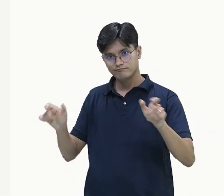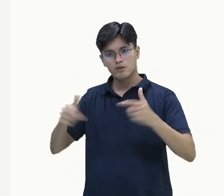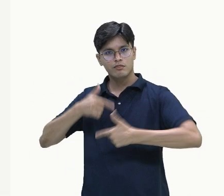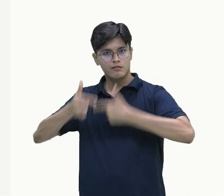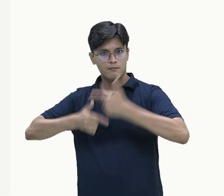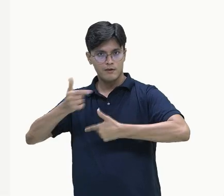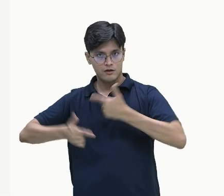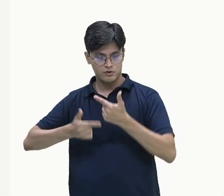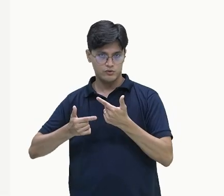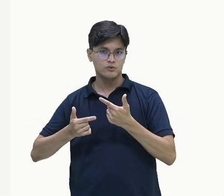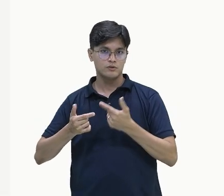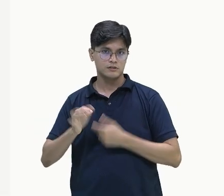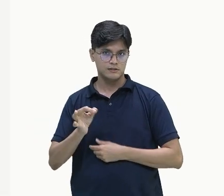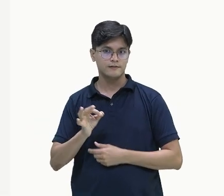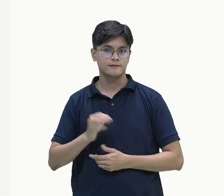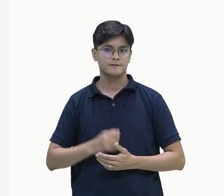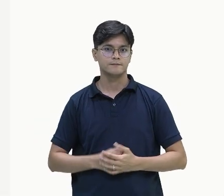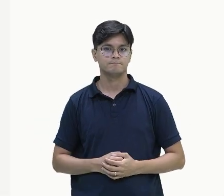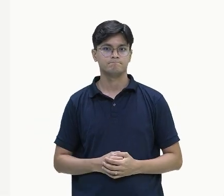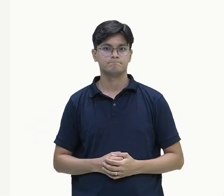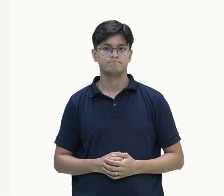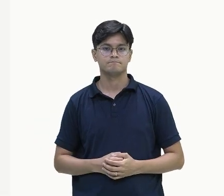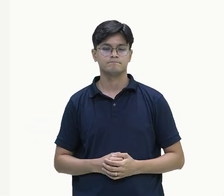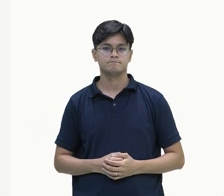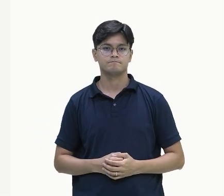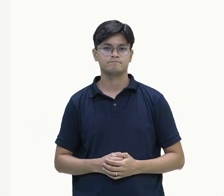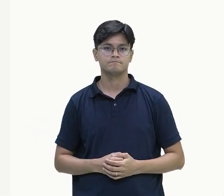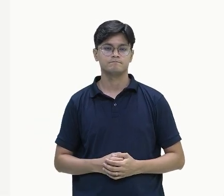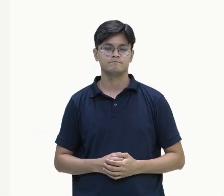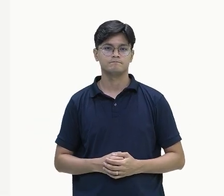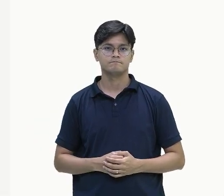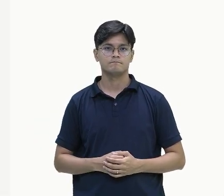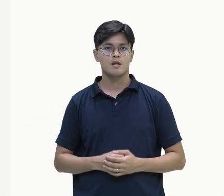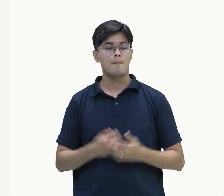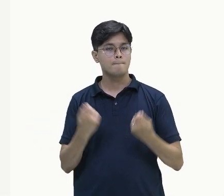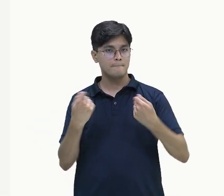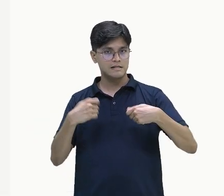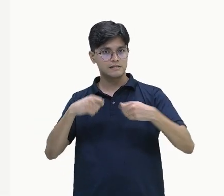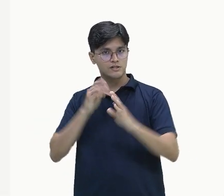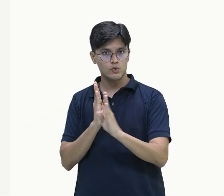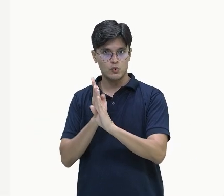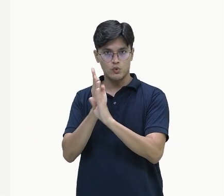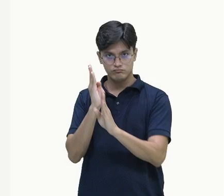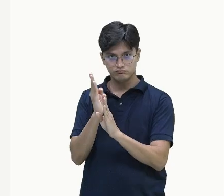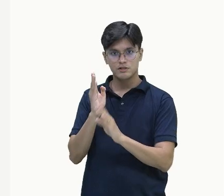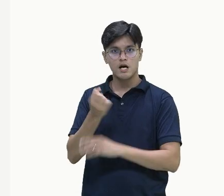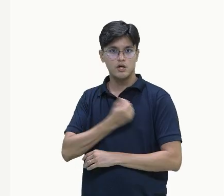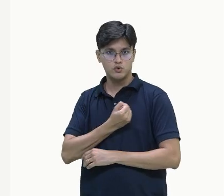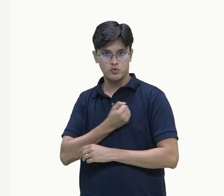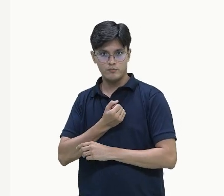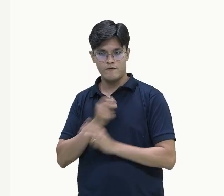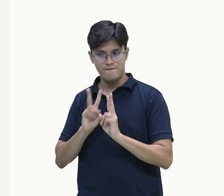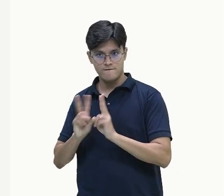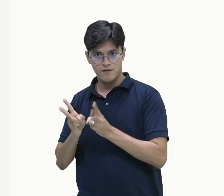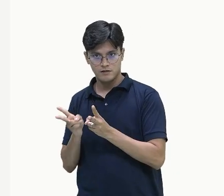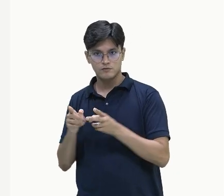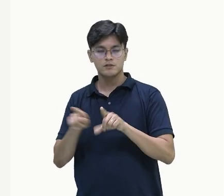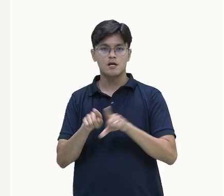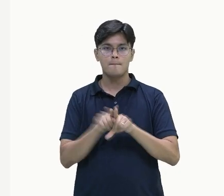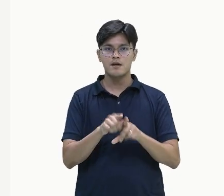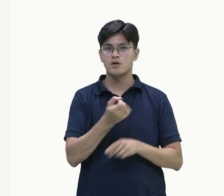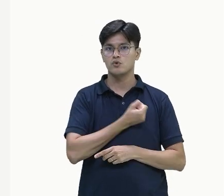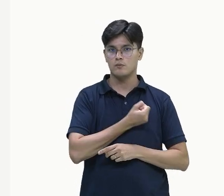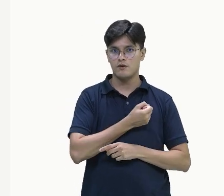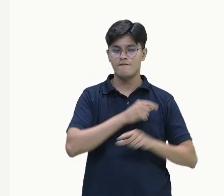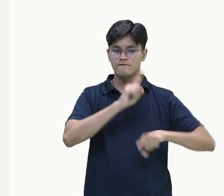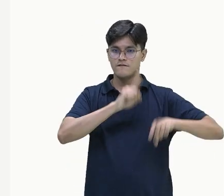igual, aí você vai verificar aquela parte que é fixa e a parte que é variável. Então, o que está variando? A cada